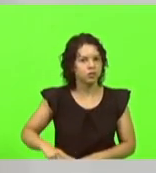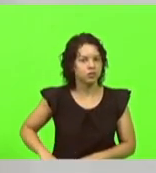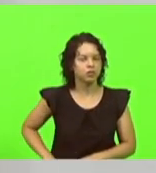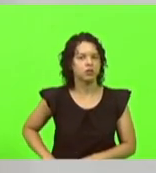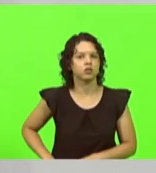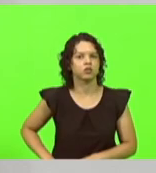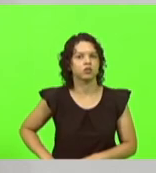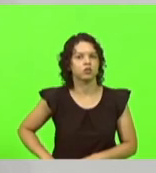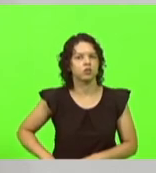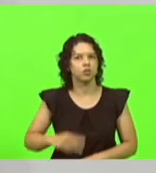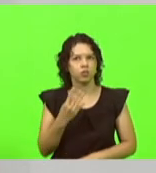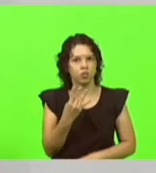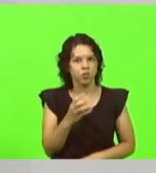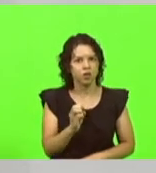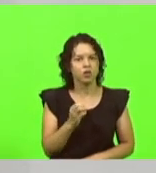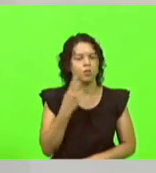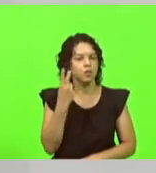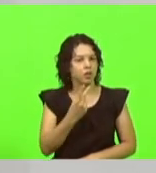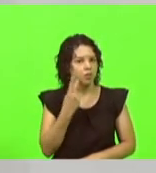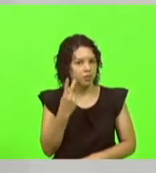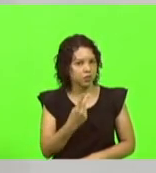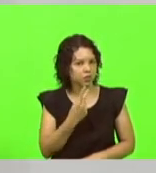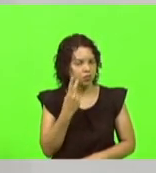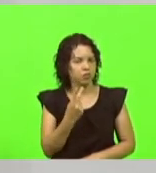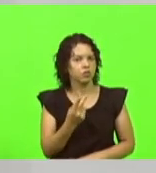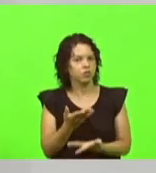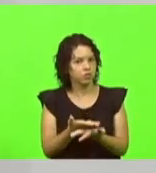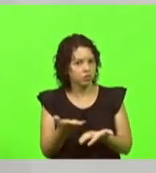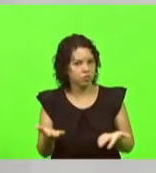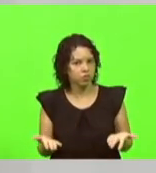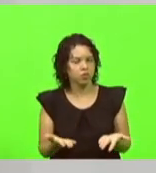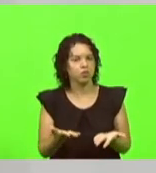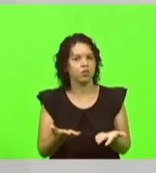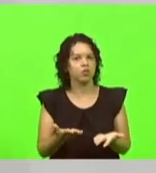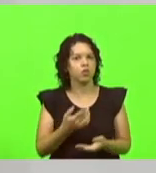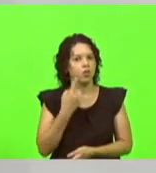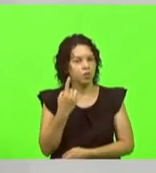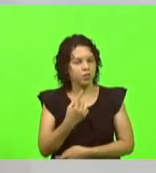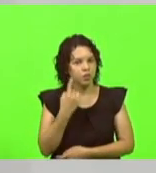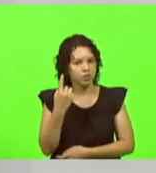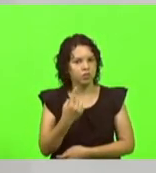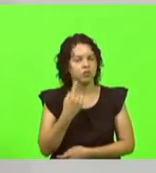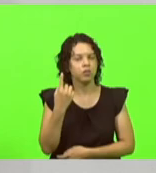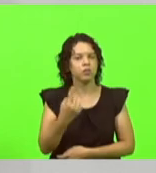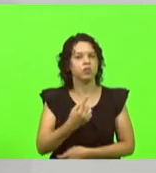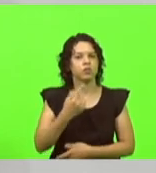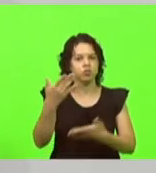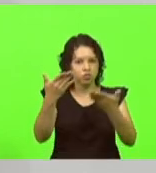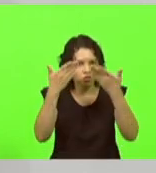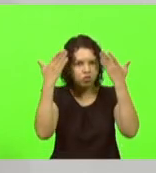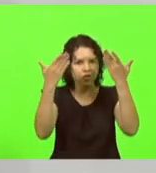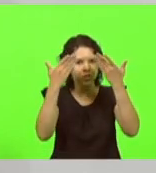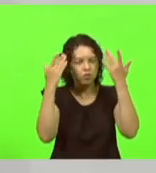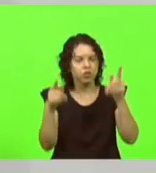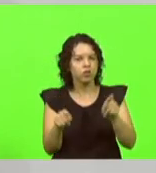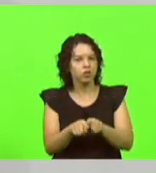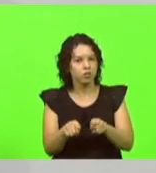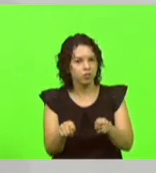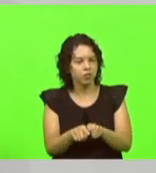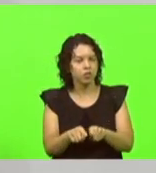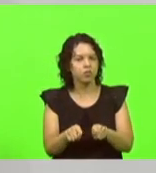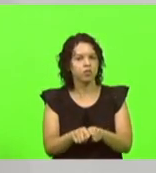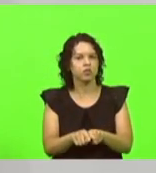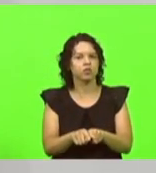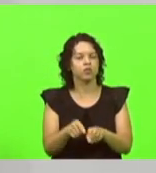dos 40 parlamentares. Obrigado, deputado José Milton Schaefer. Vou deixar de ser